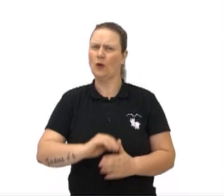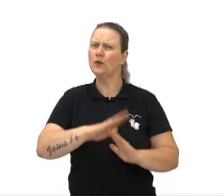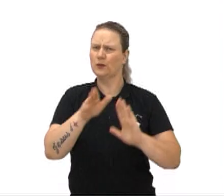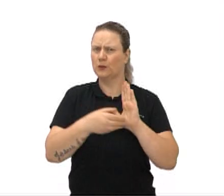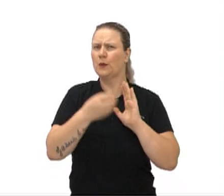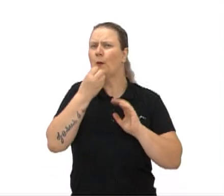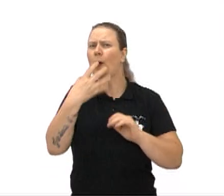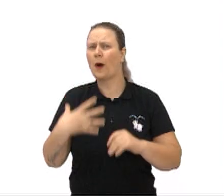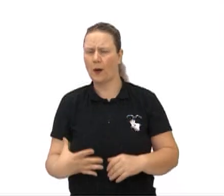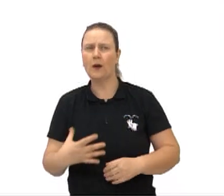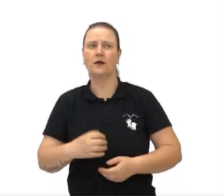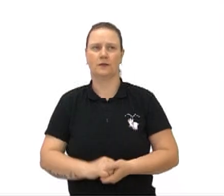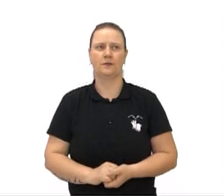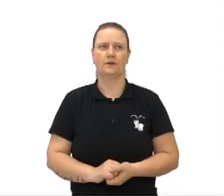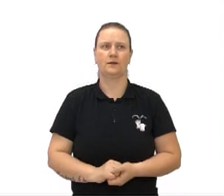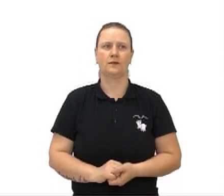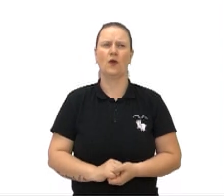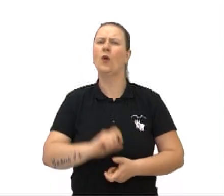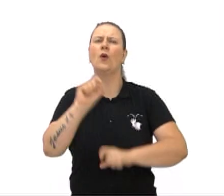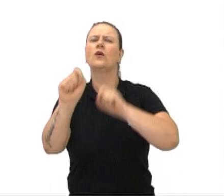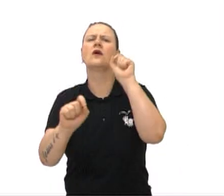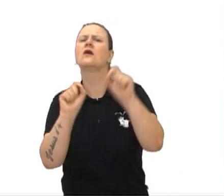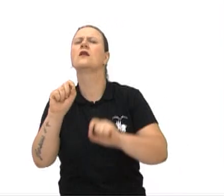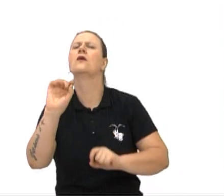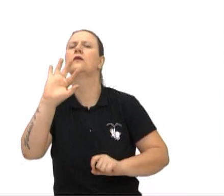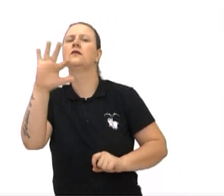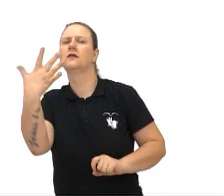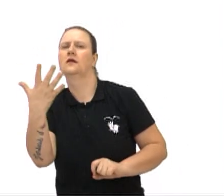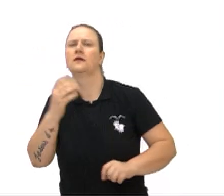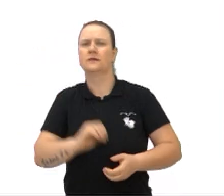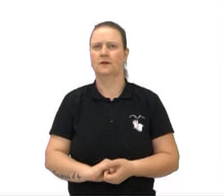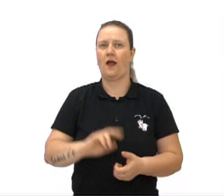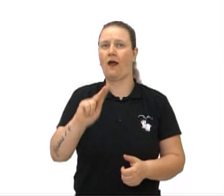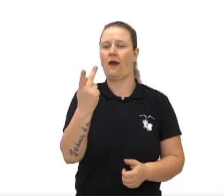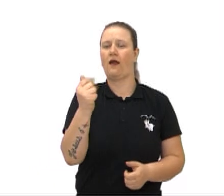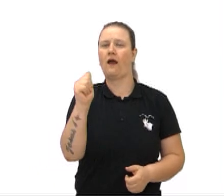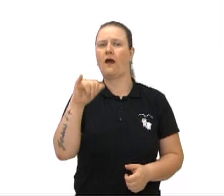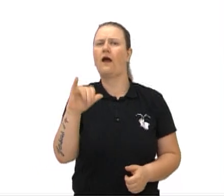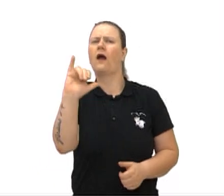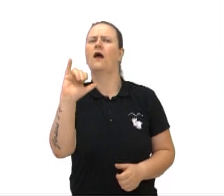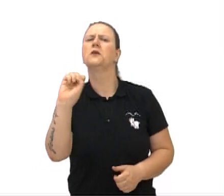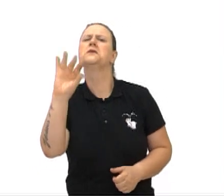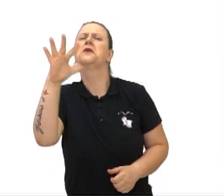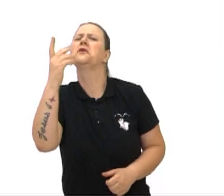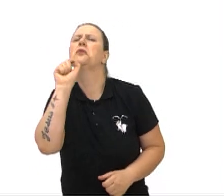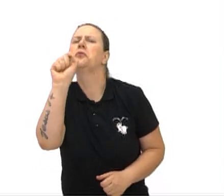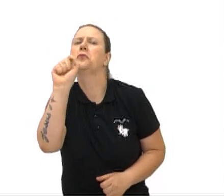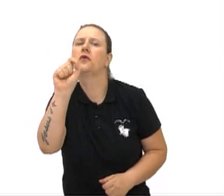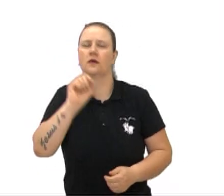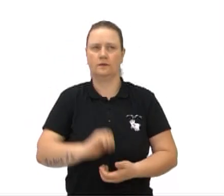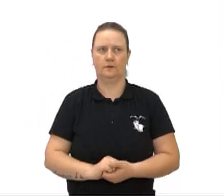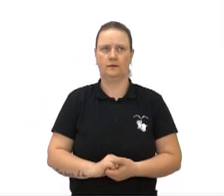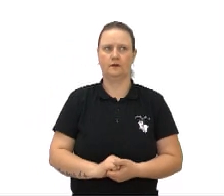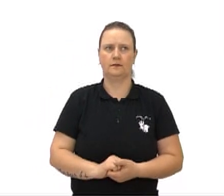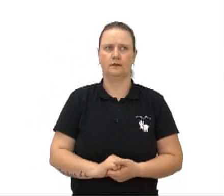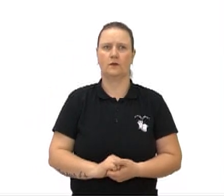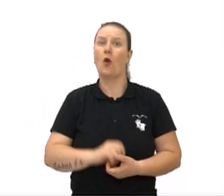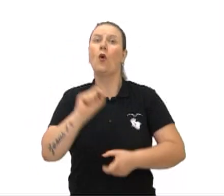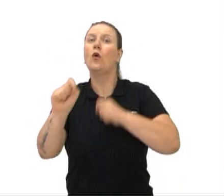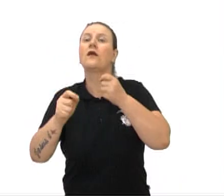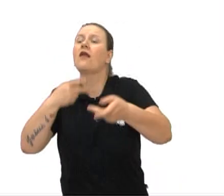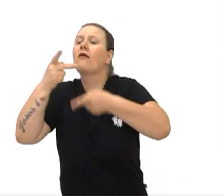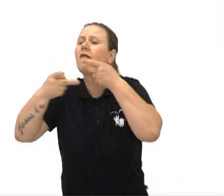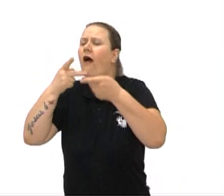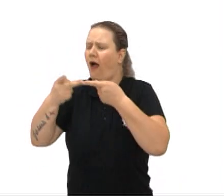há e que passa é mais ou menos a mesma coisa, né? O que foi, o que passa. São formas de cumprimentar alguém. O que me